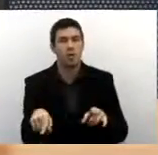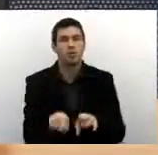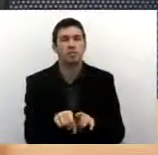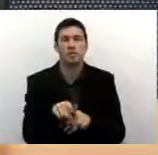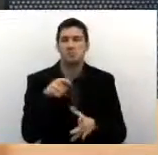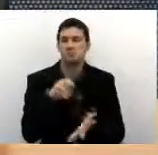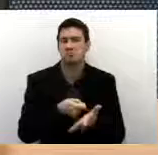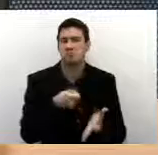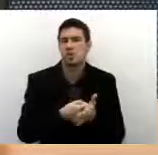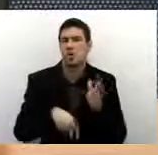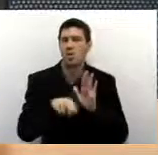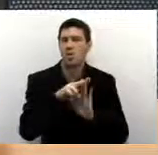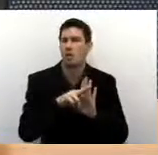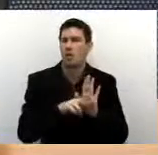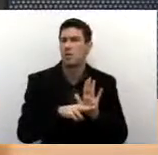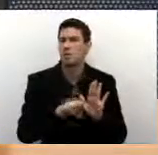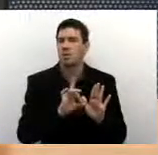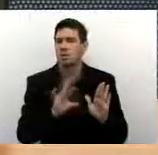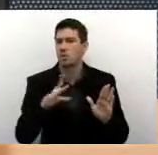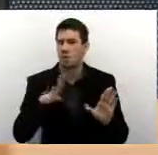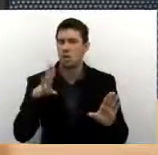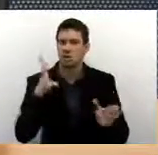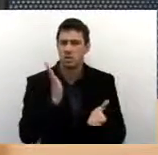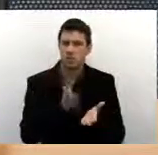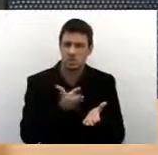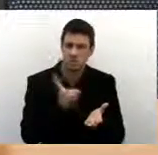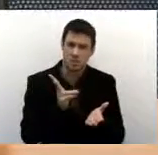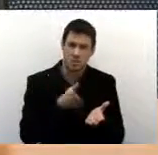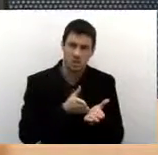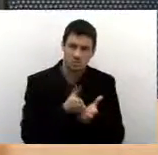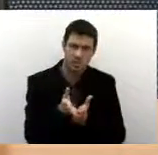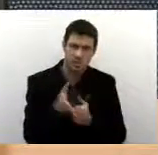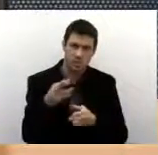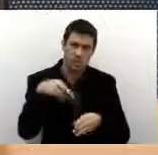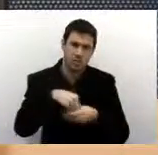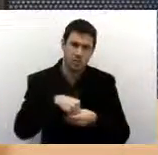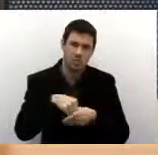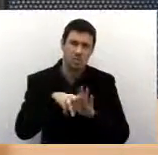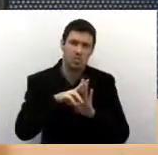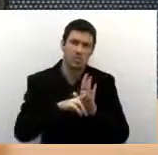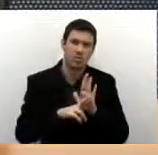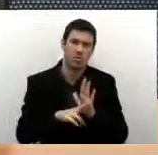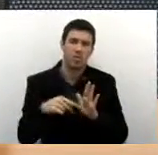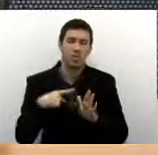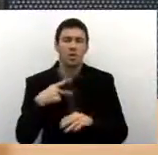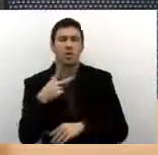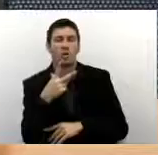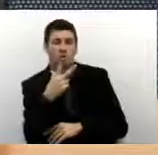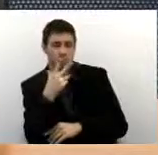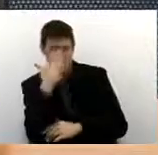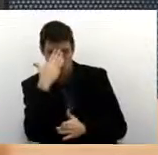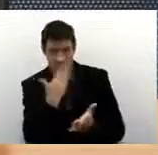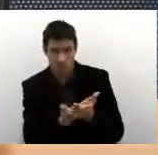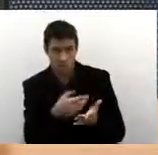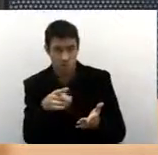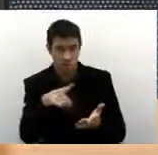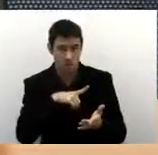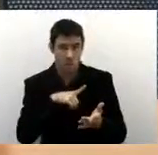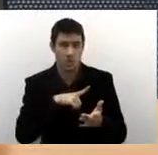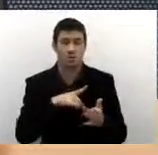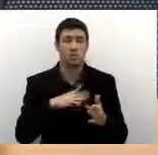normas, apenas seguir o regimento interno. Acredito que essa atitude fere aí os sentimentos de alguns, mas